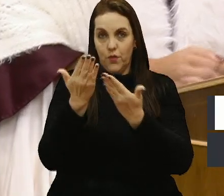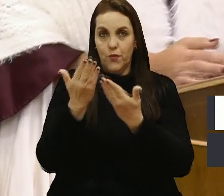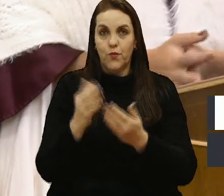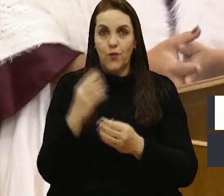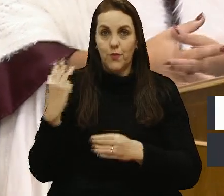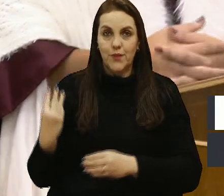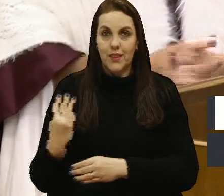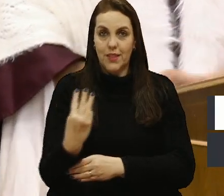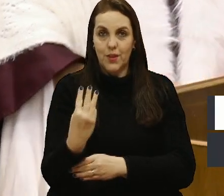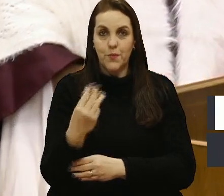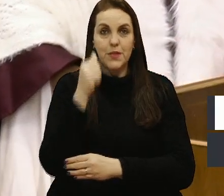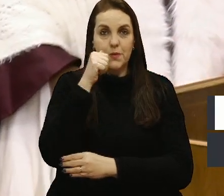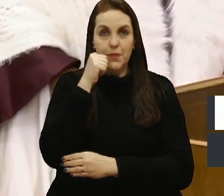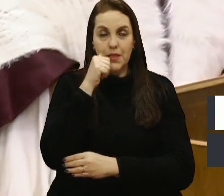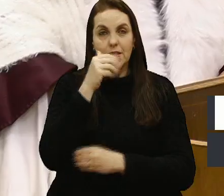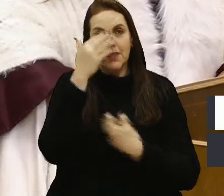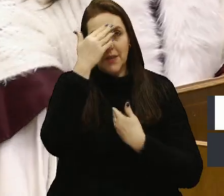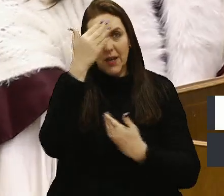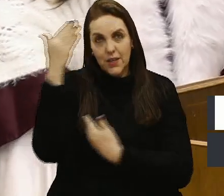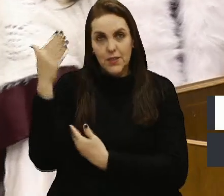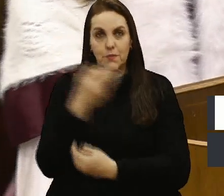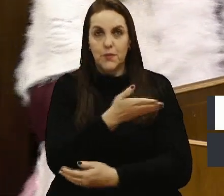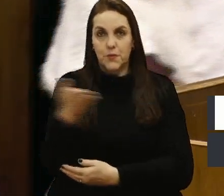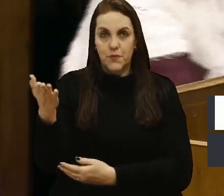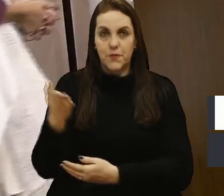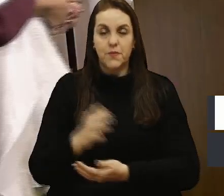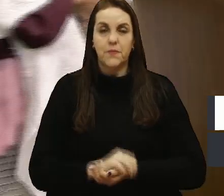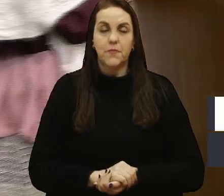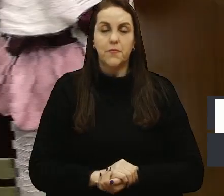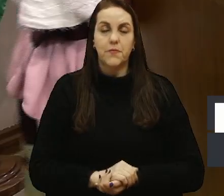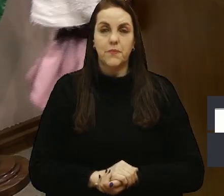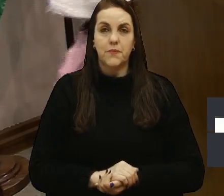trio aqui, para as gurias fazerem um agradecimento para vocês.